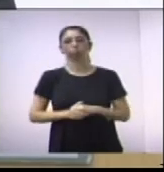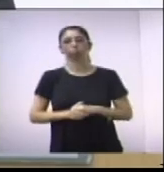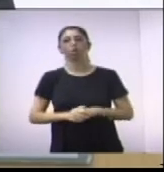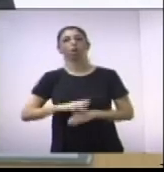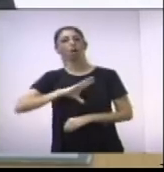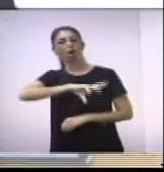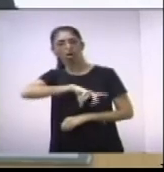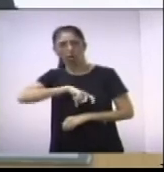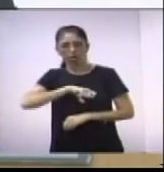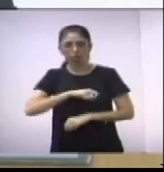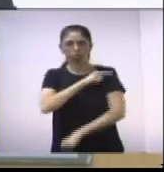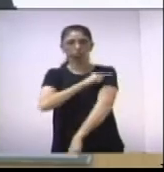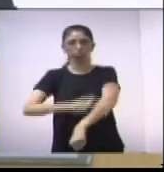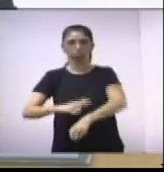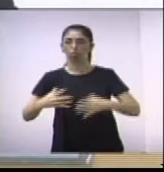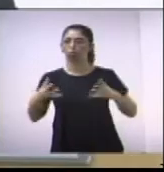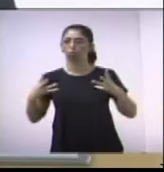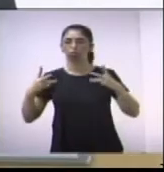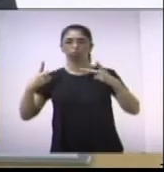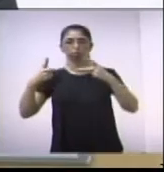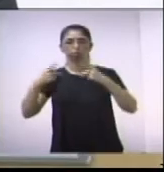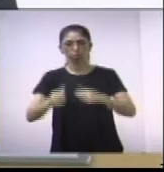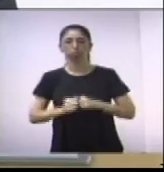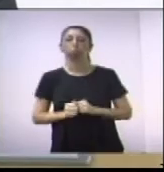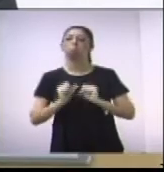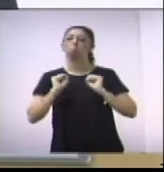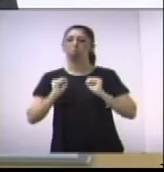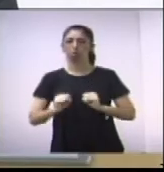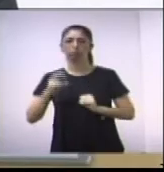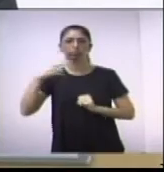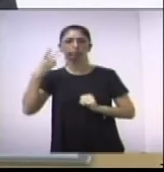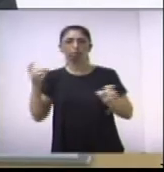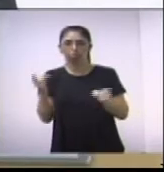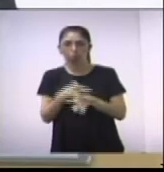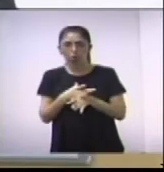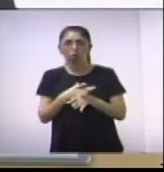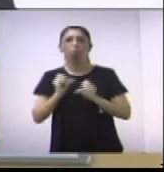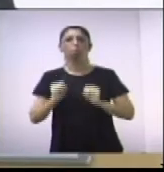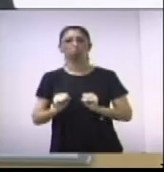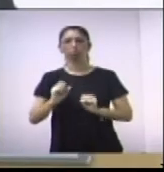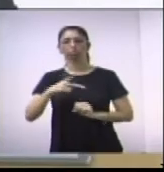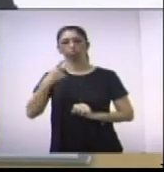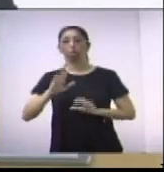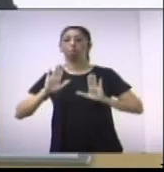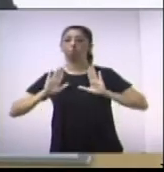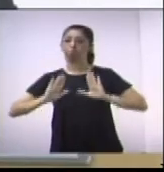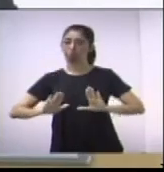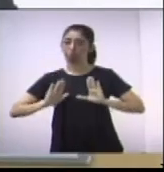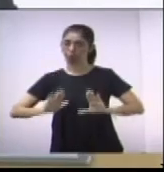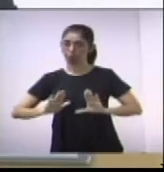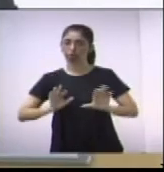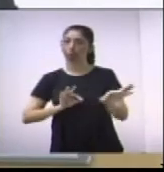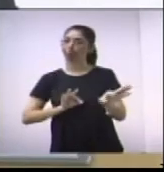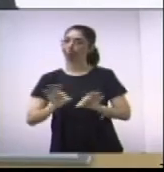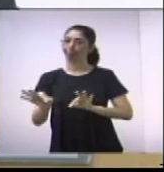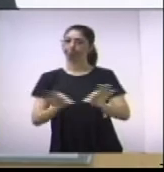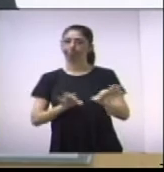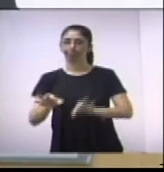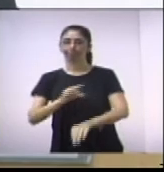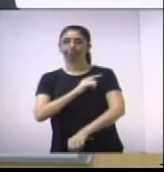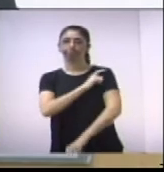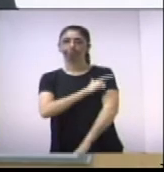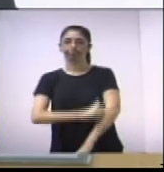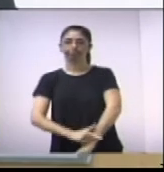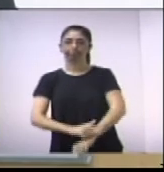respeito a todos. E pode se manifestar. Assim que o vereador terminar, vocês manifestem. Eu espero que eu não tenha que tomar nenhuma